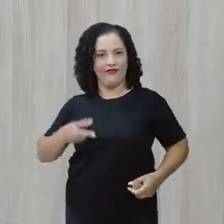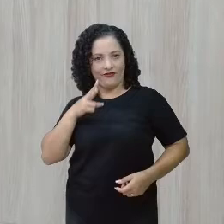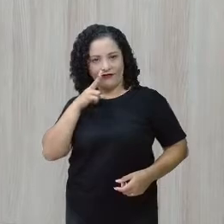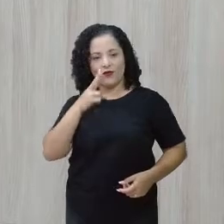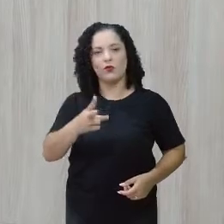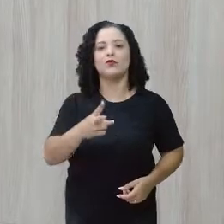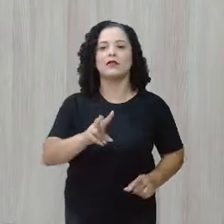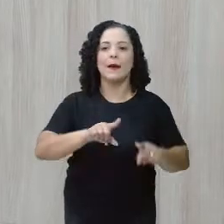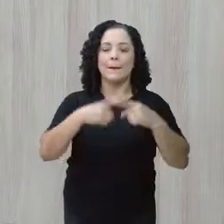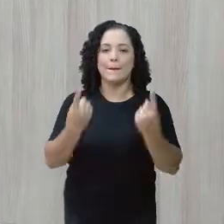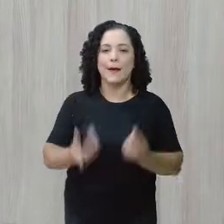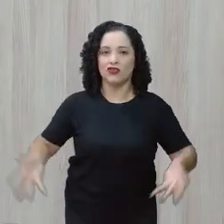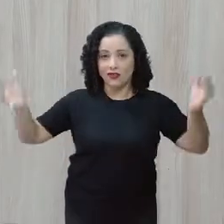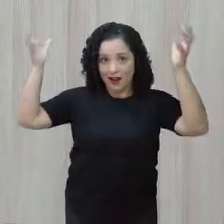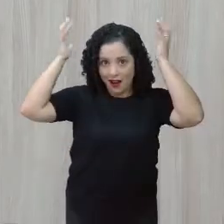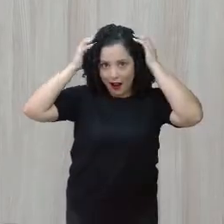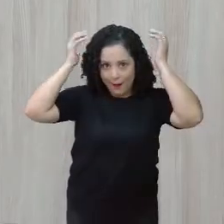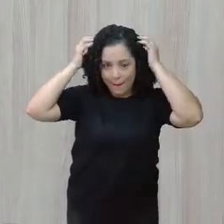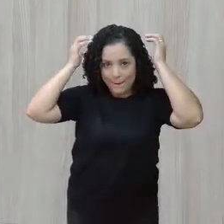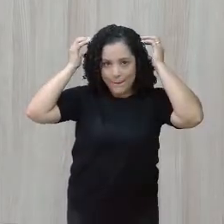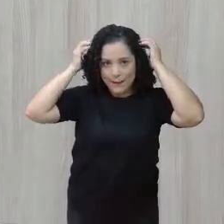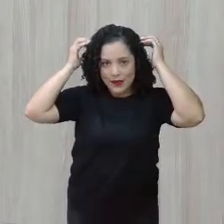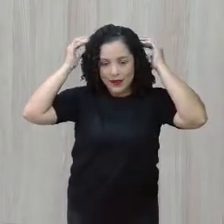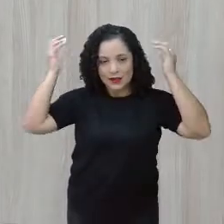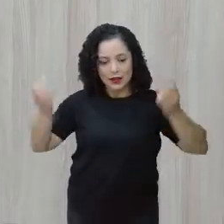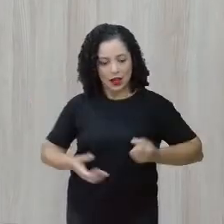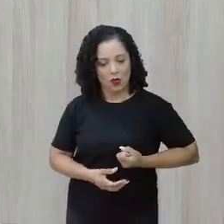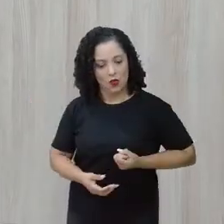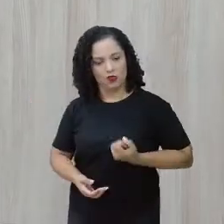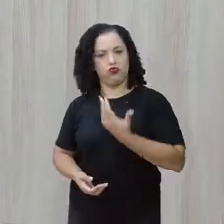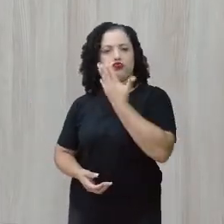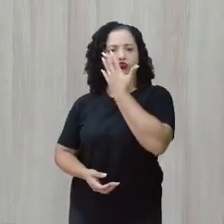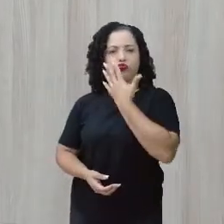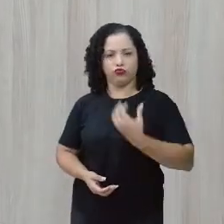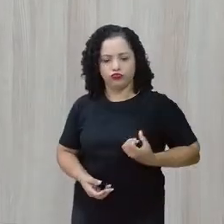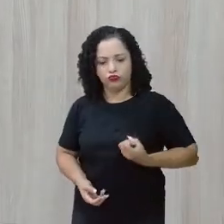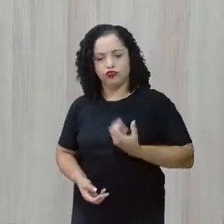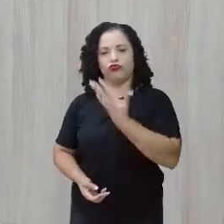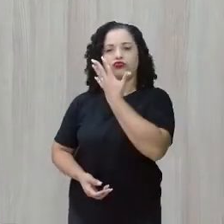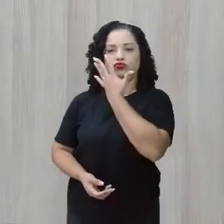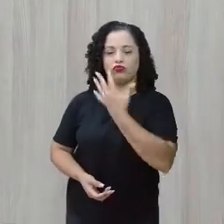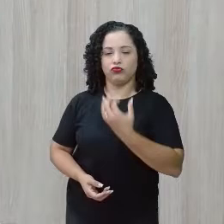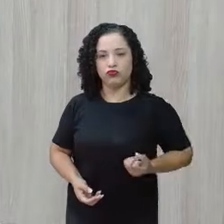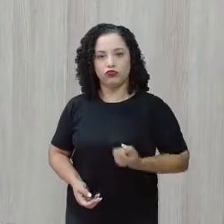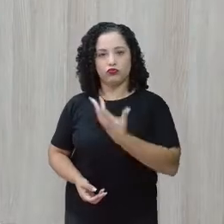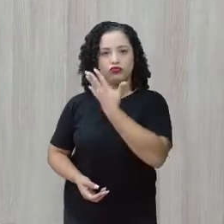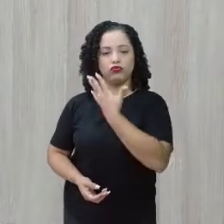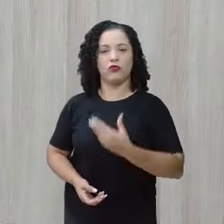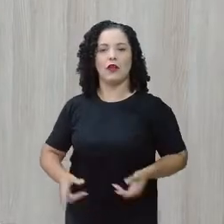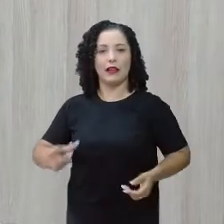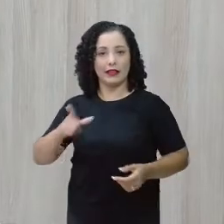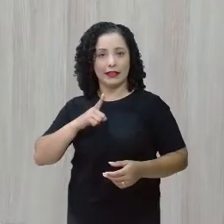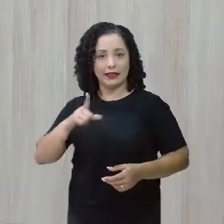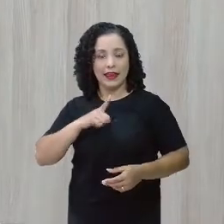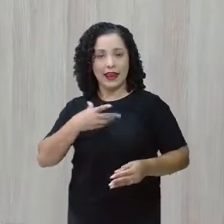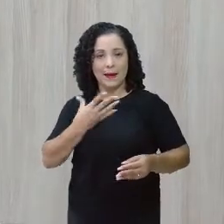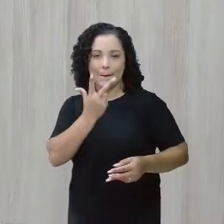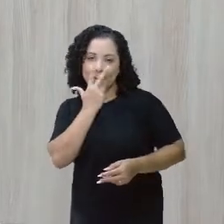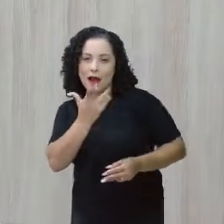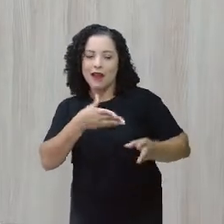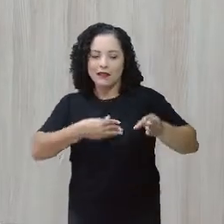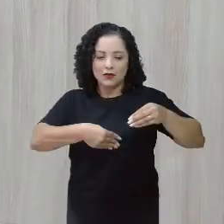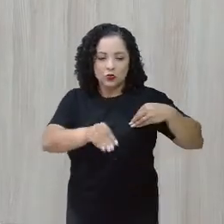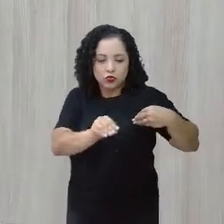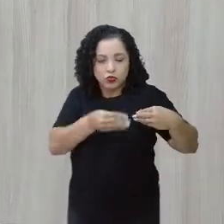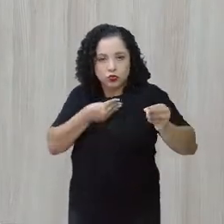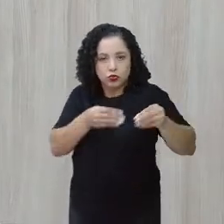para a cabeça, levando uma grande quantidade de sangue, é quem mais recebe sangue, eles têm paredes elásticas e fortes. Então, essas